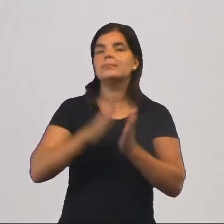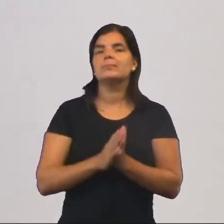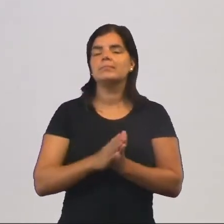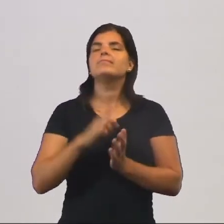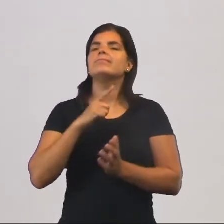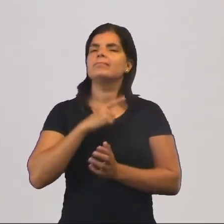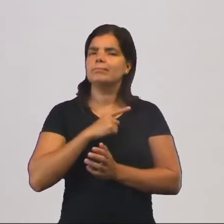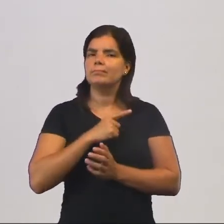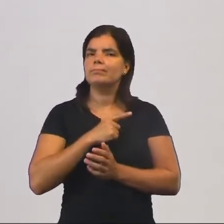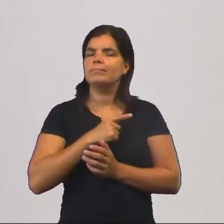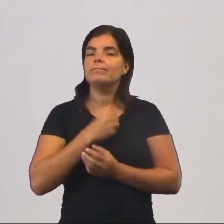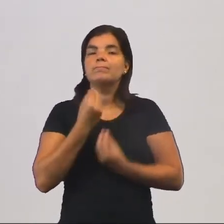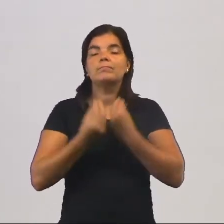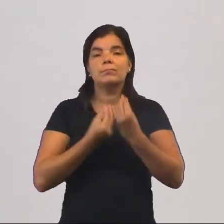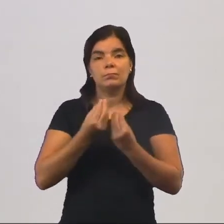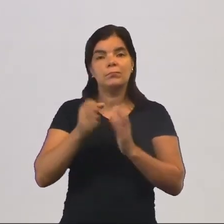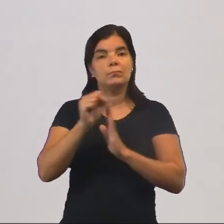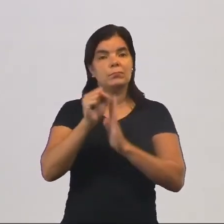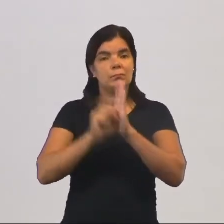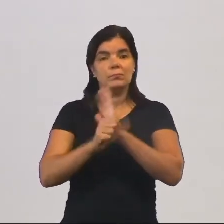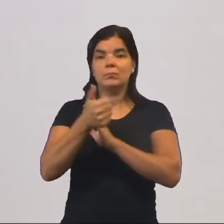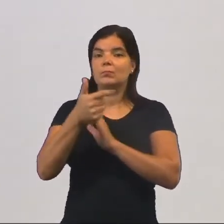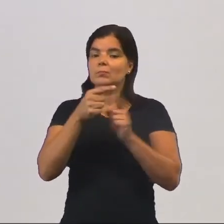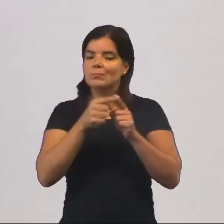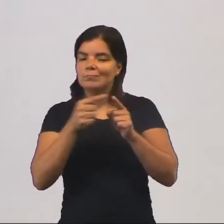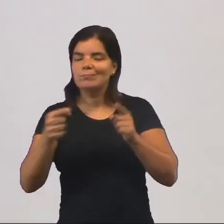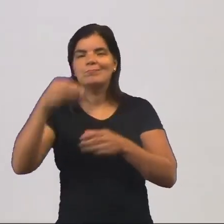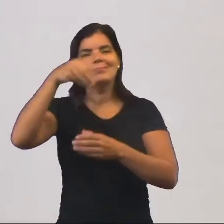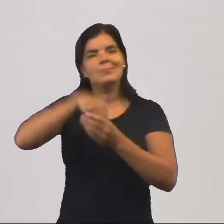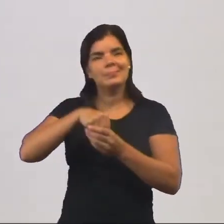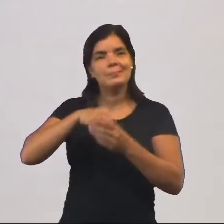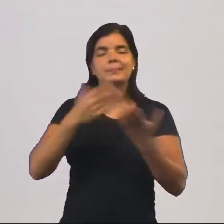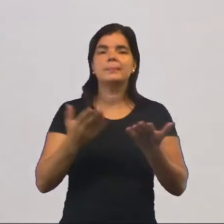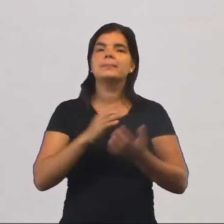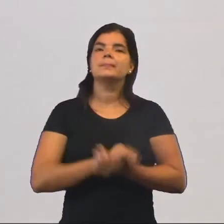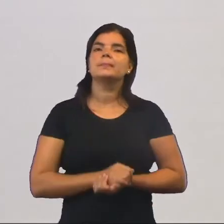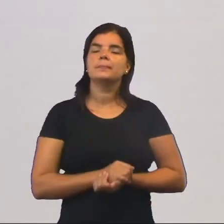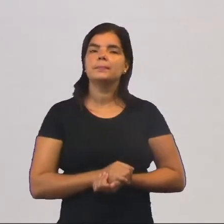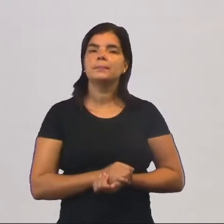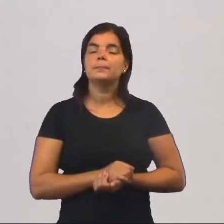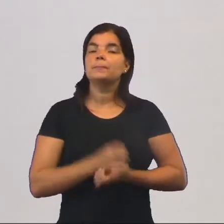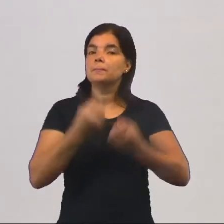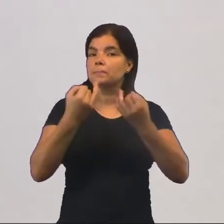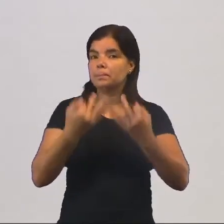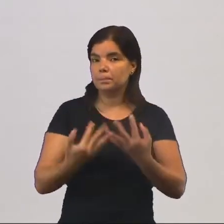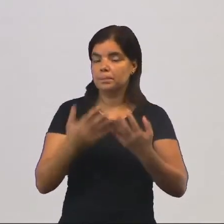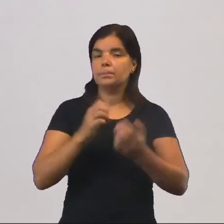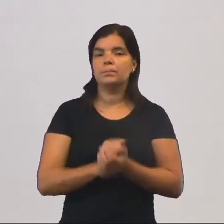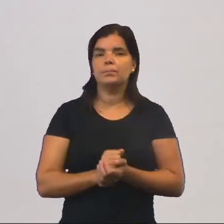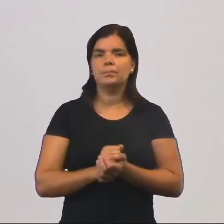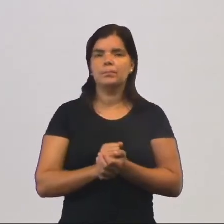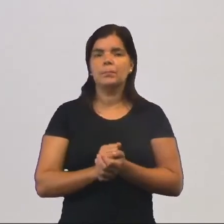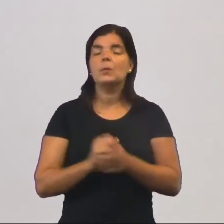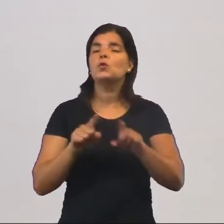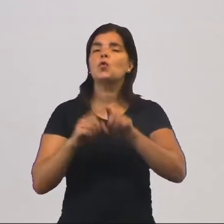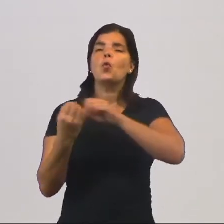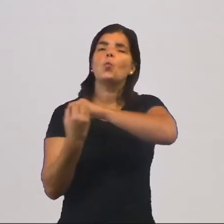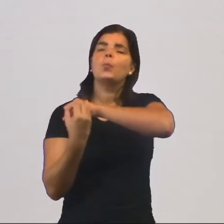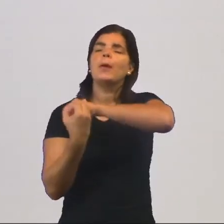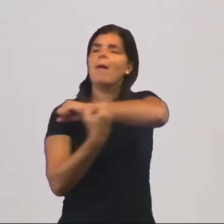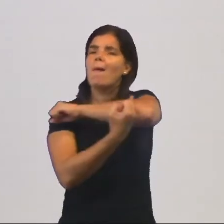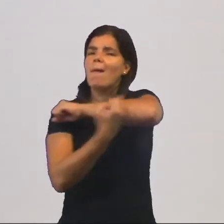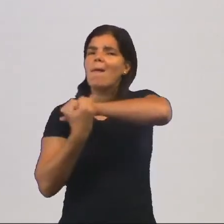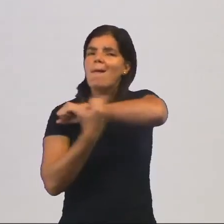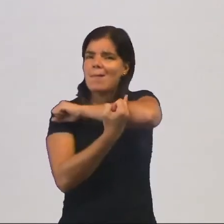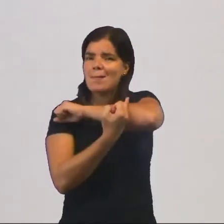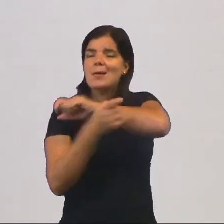gente tem a noção de que, como é o século XII, está dentro desse período. E como eu falei quando eu estava falando sobre a arquitetura da Idade Média,